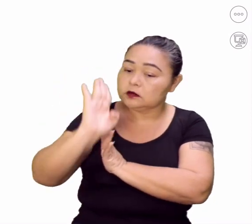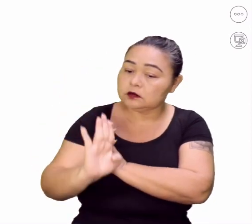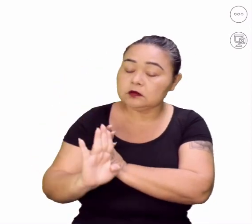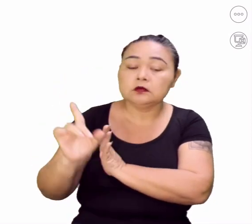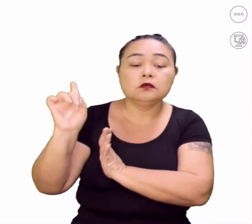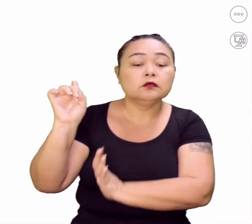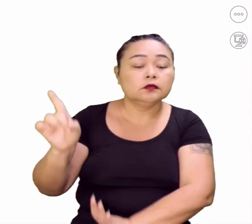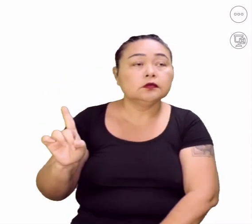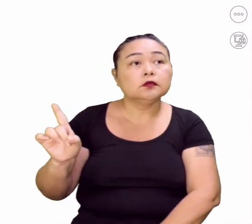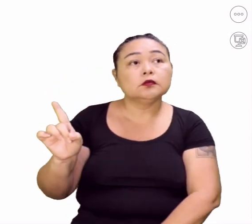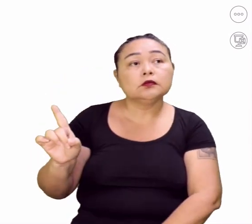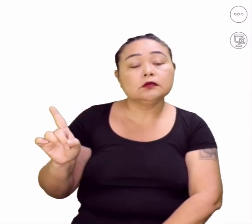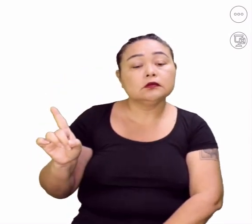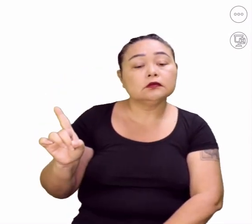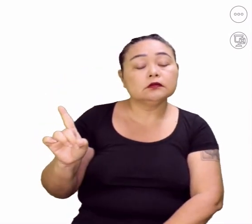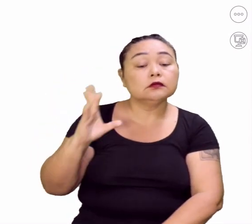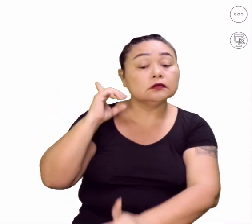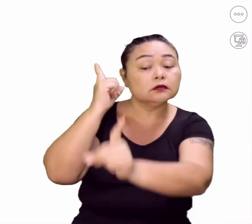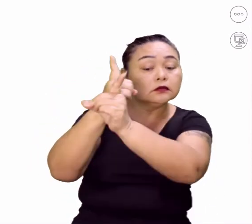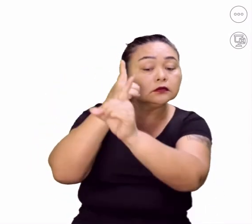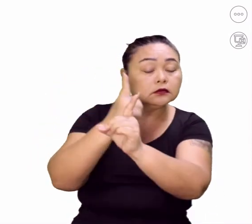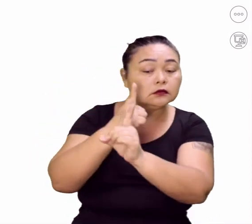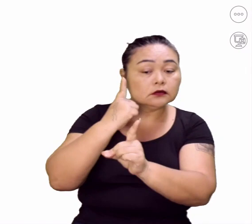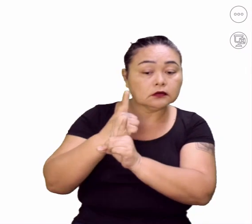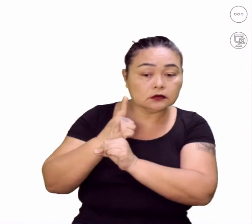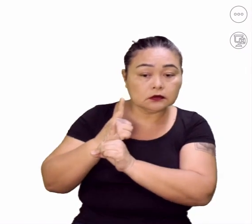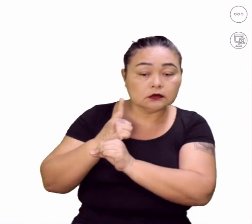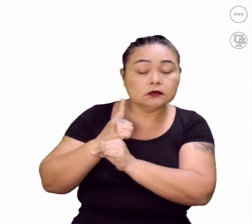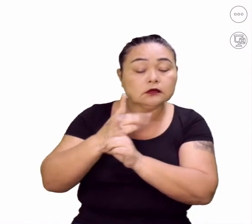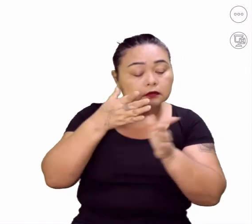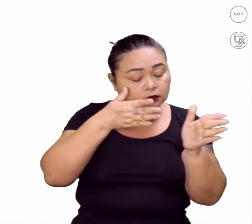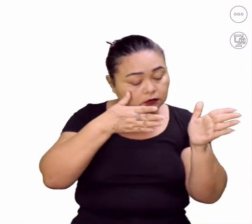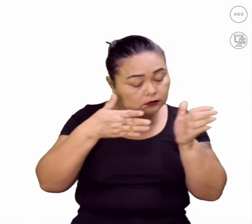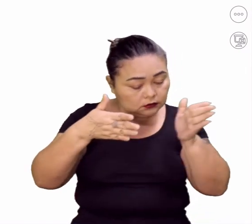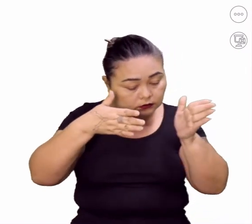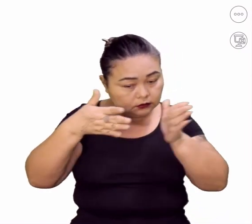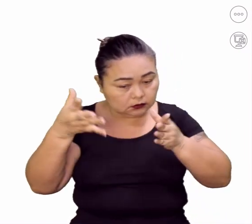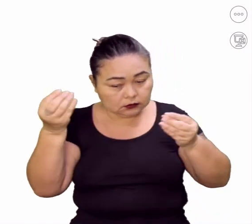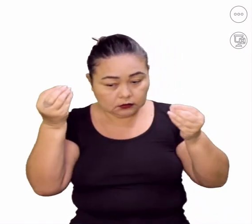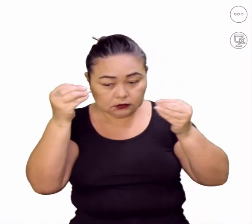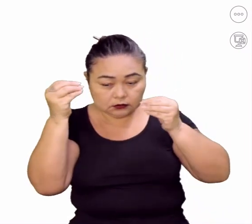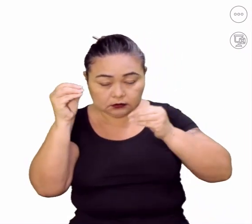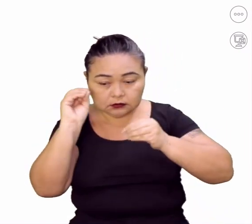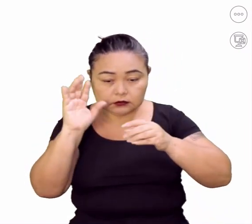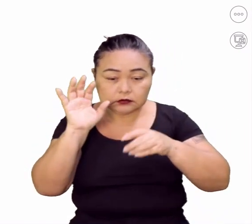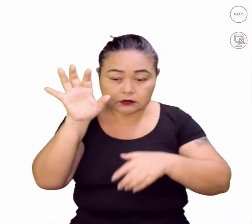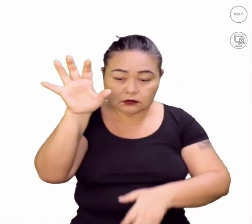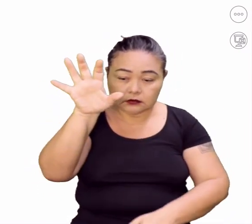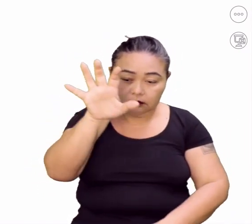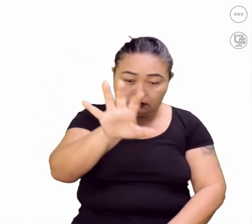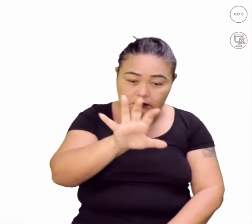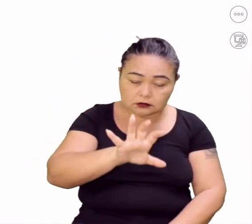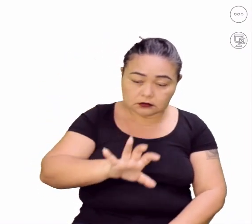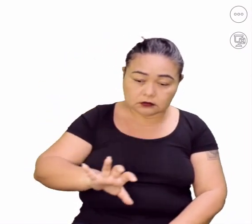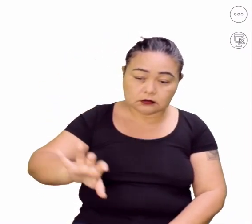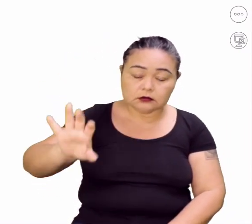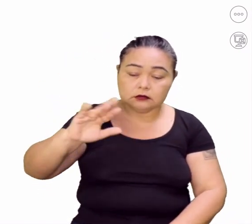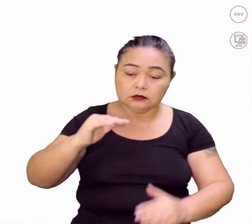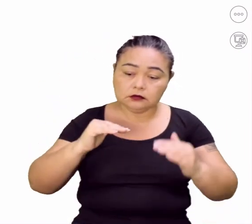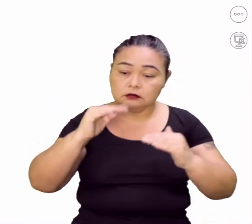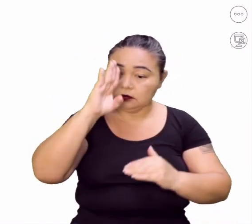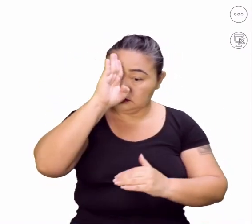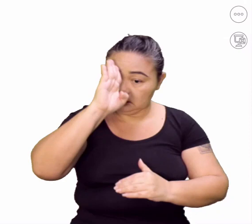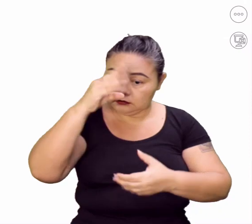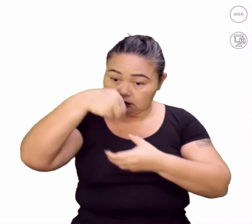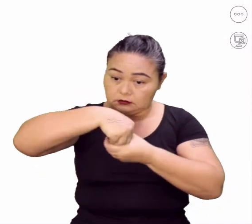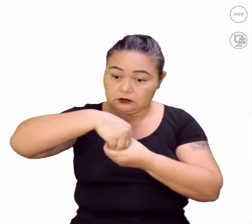de acordo com esse mapa, né, as datações, as eras que foi formada cada porção a nível